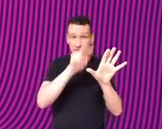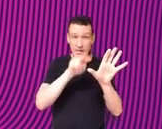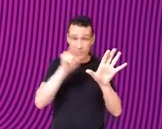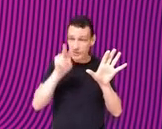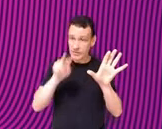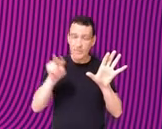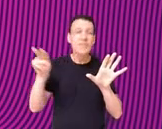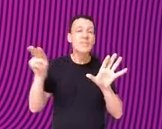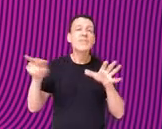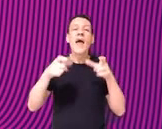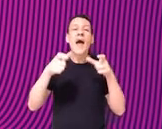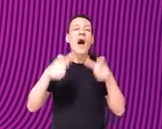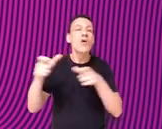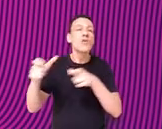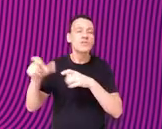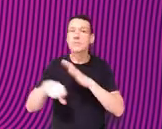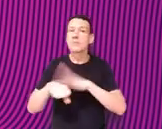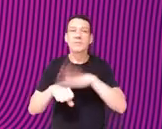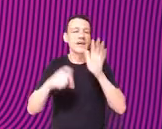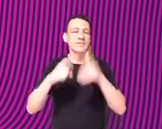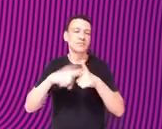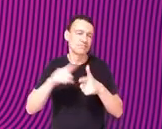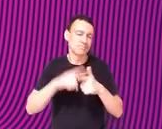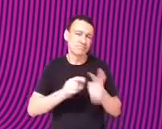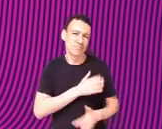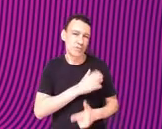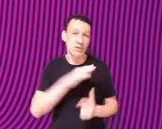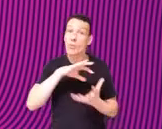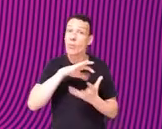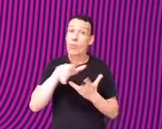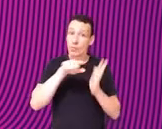global. E aqui temos aquilo que seria um